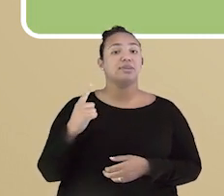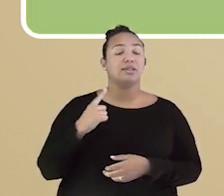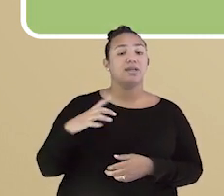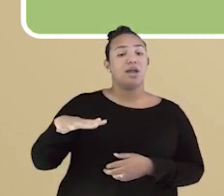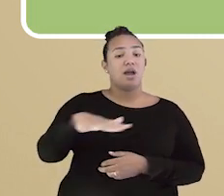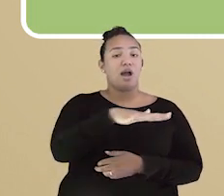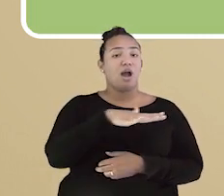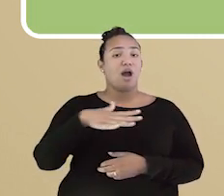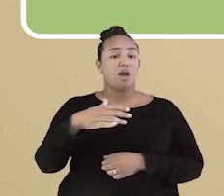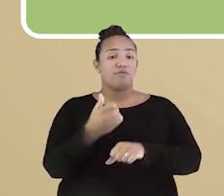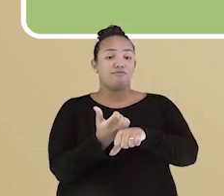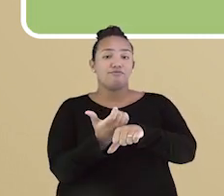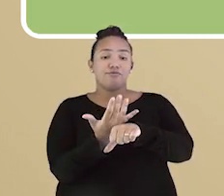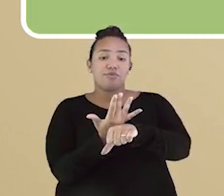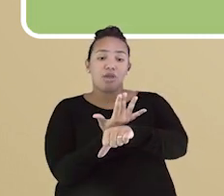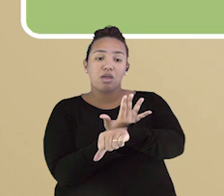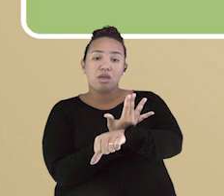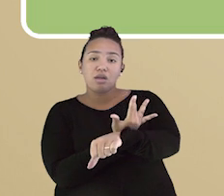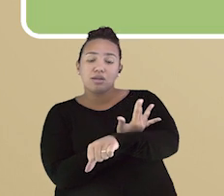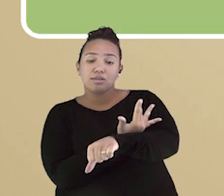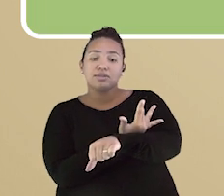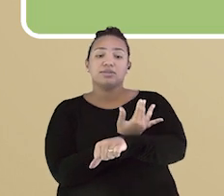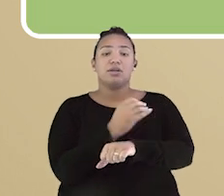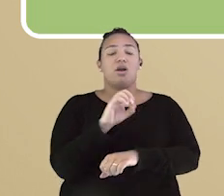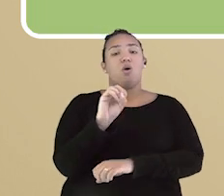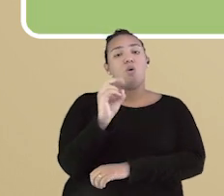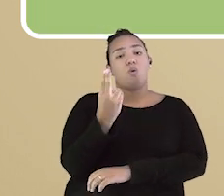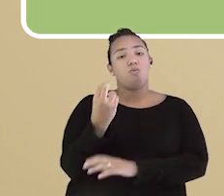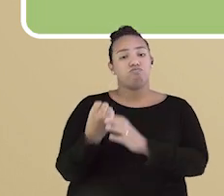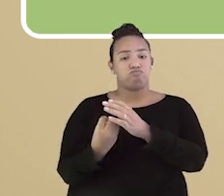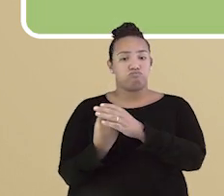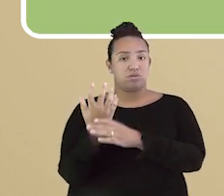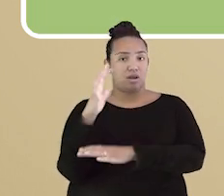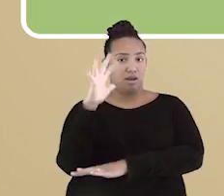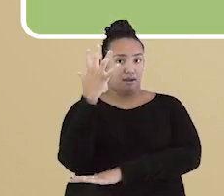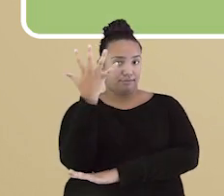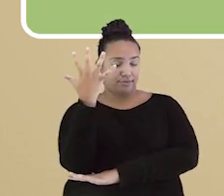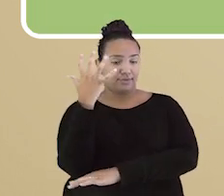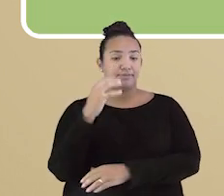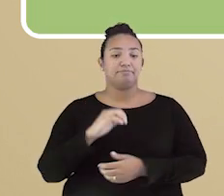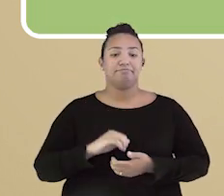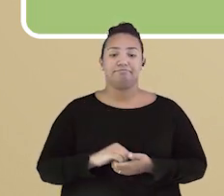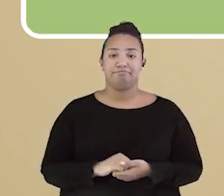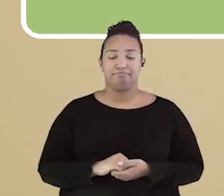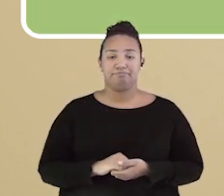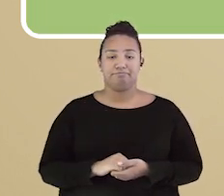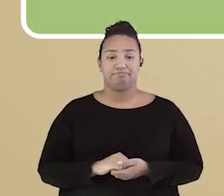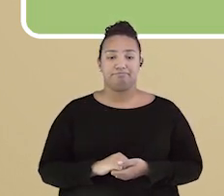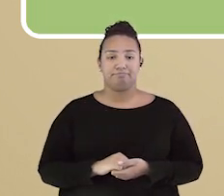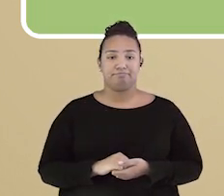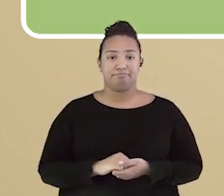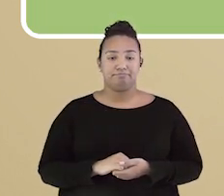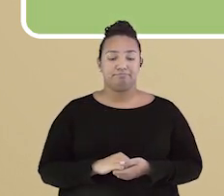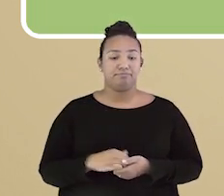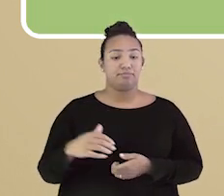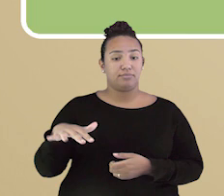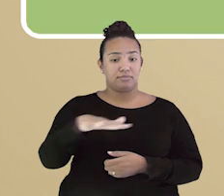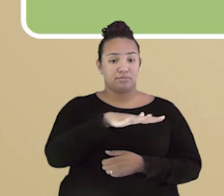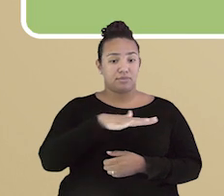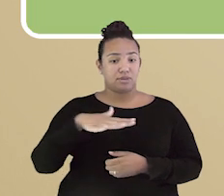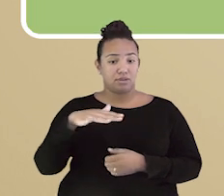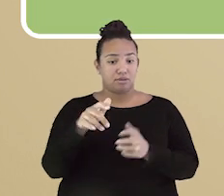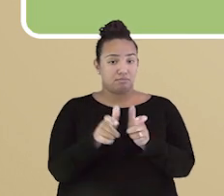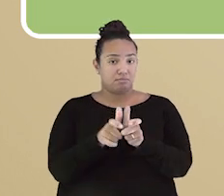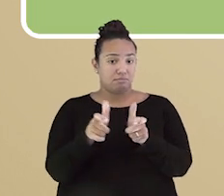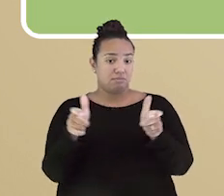vegetação e é possível ver mais árvores. Na zona rural, a vegetação é a maior parte da paisagem,